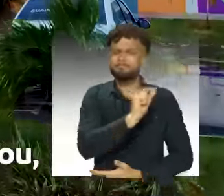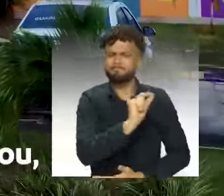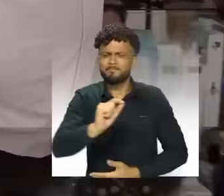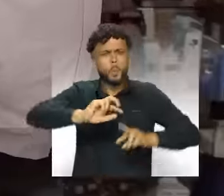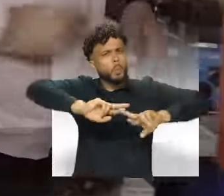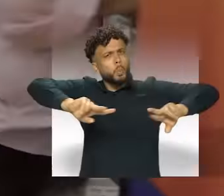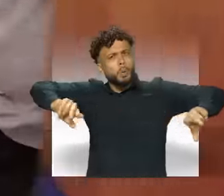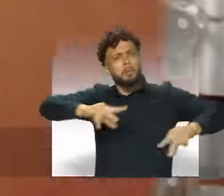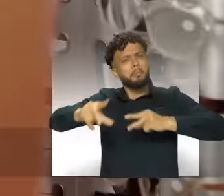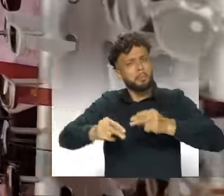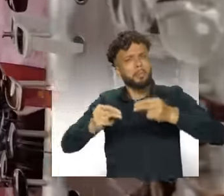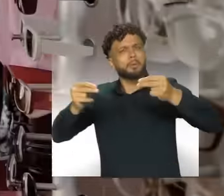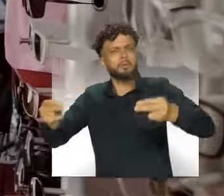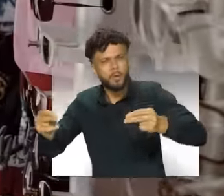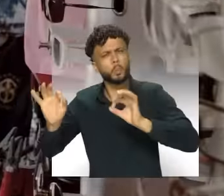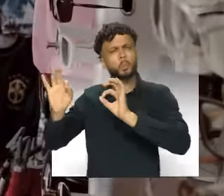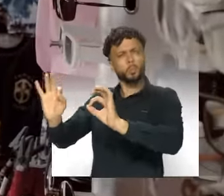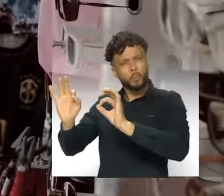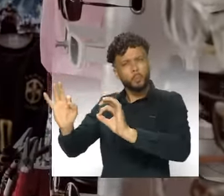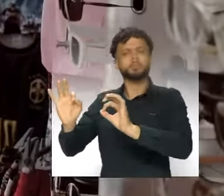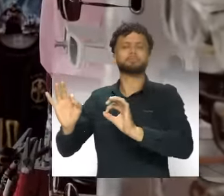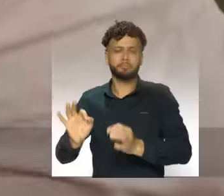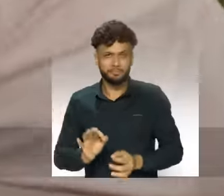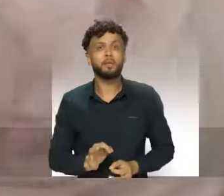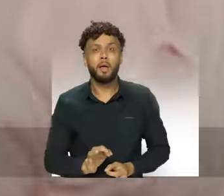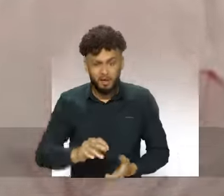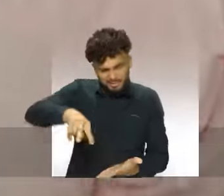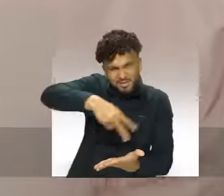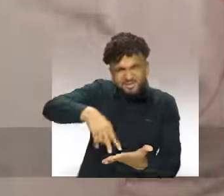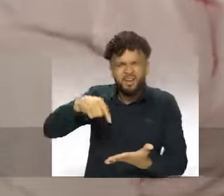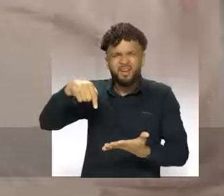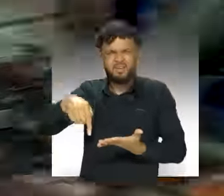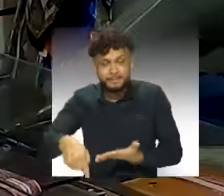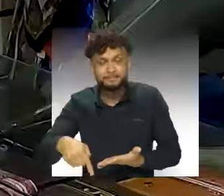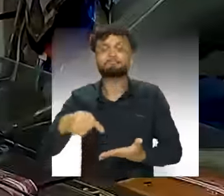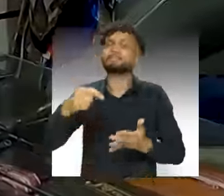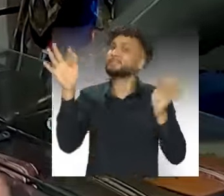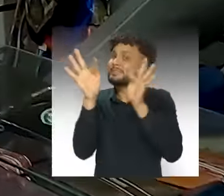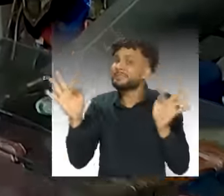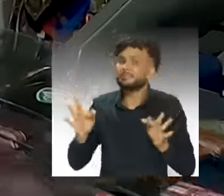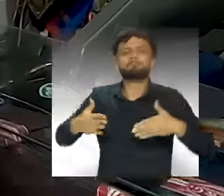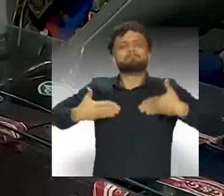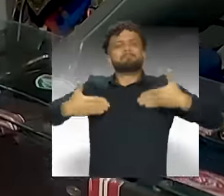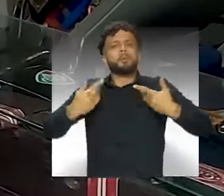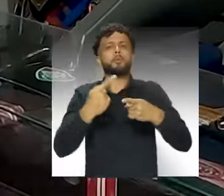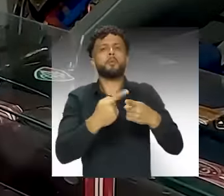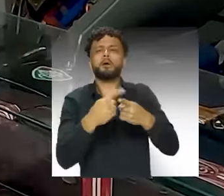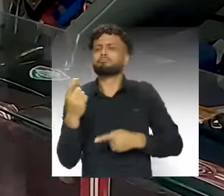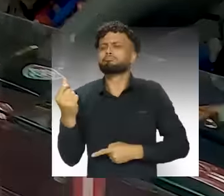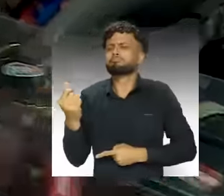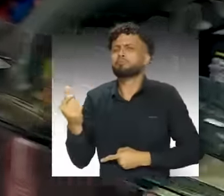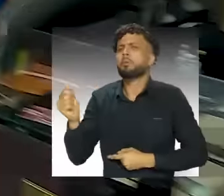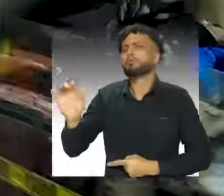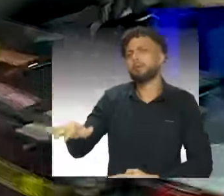Shopping Felipe Dal, você tem as melhores opções pro seu pai ficar garotão. E rebolar aqui só se for de